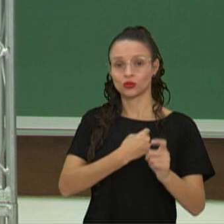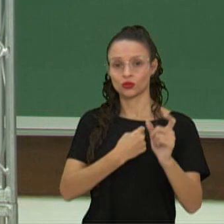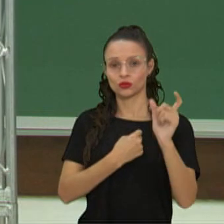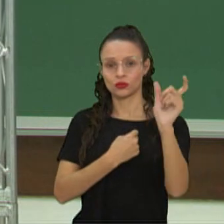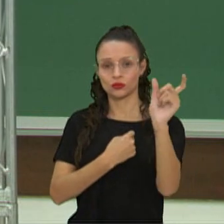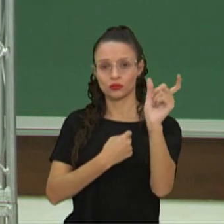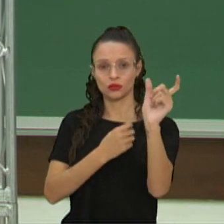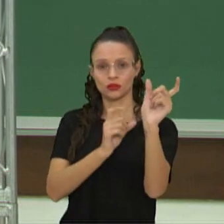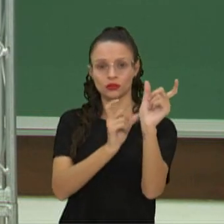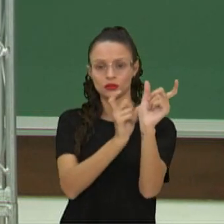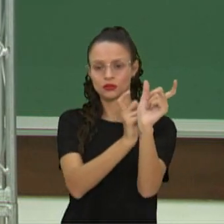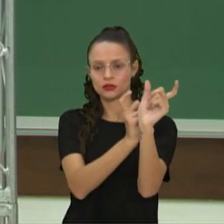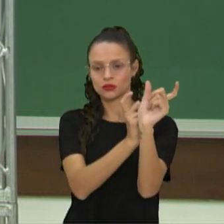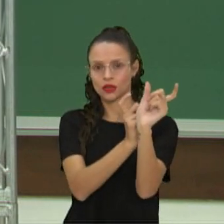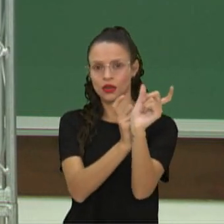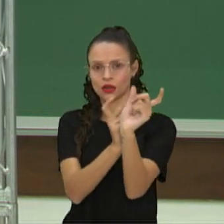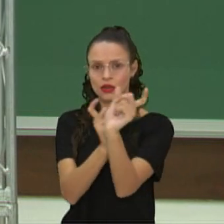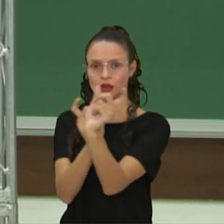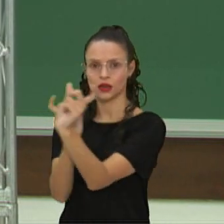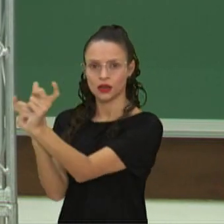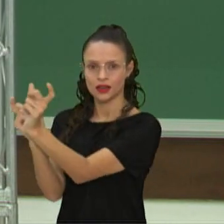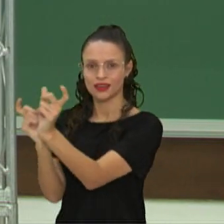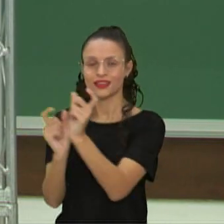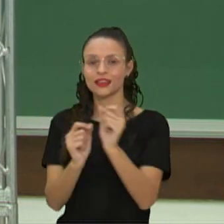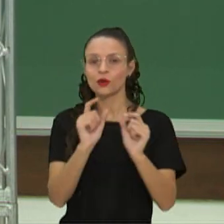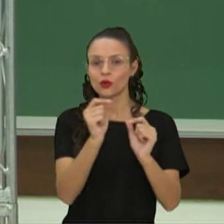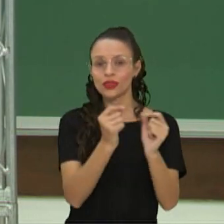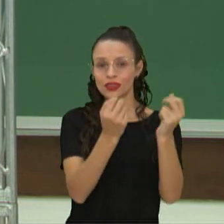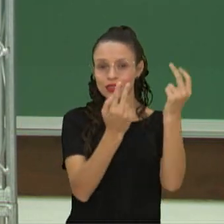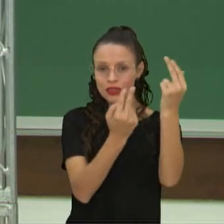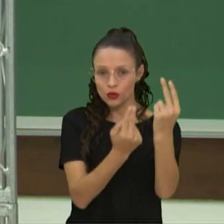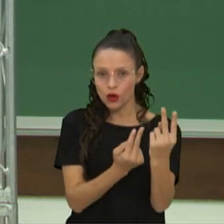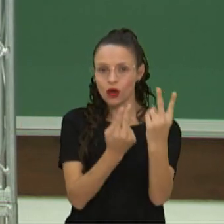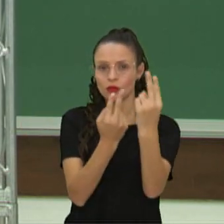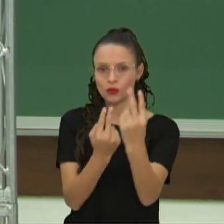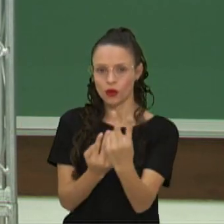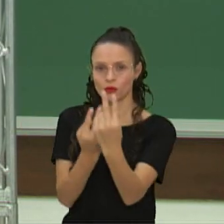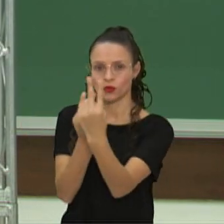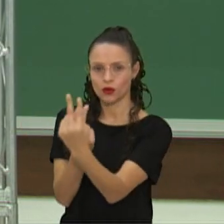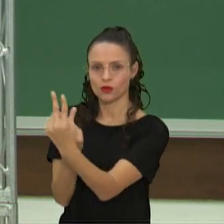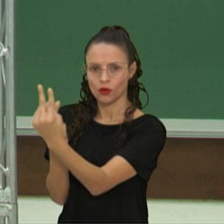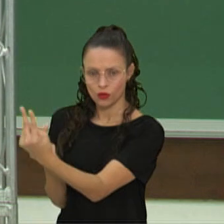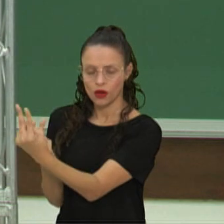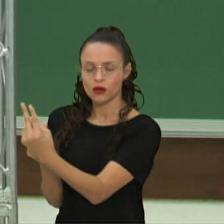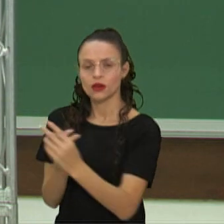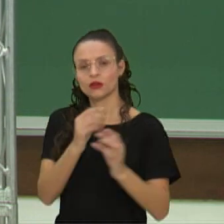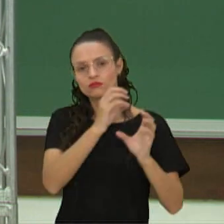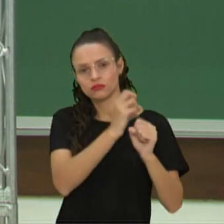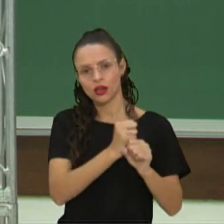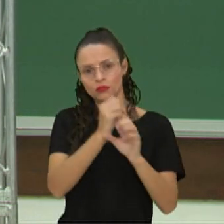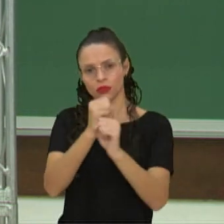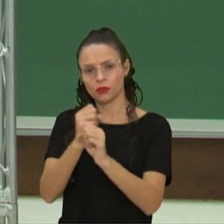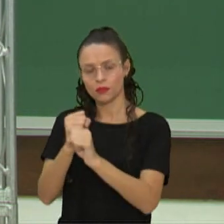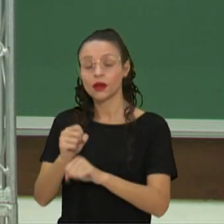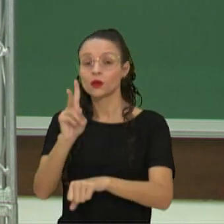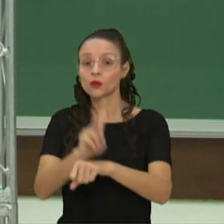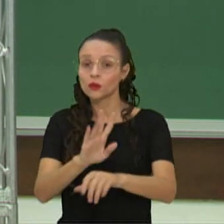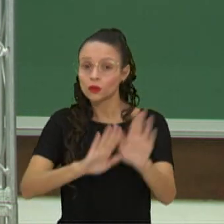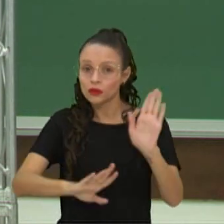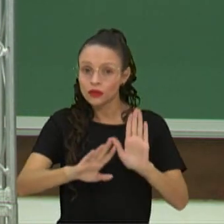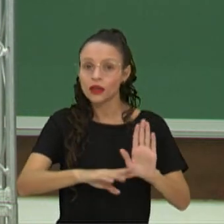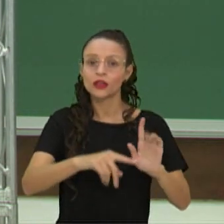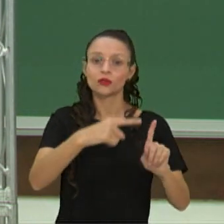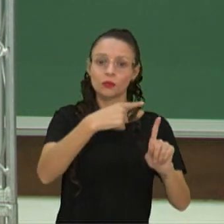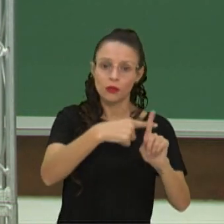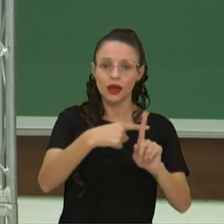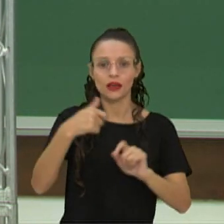os polinômios um embaixo do outro, os termos semelhantes um embaixo do outro e vou fazer a continha, usando a regra de sinais. Cuide com a regra de sinal e vai